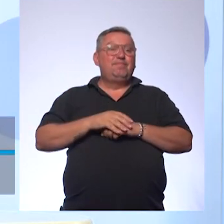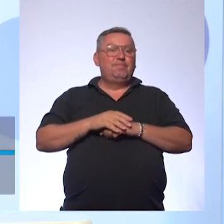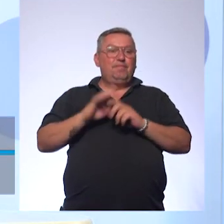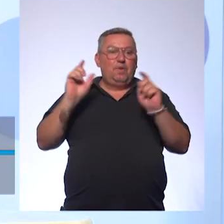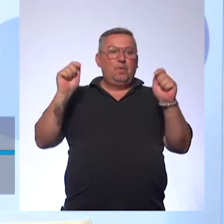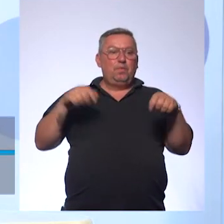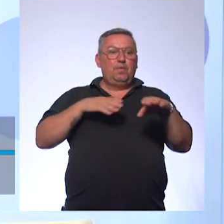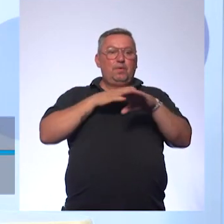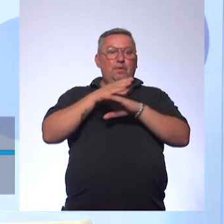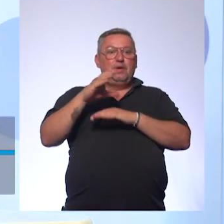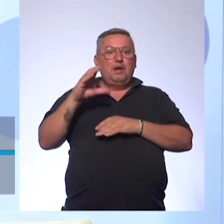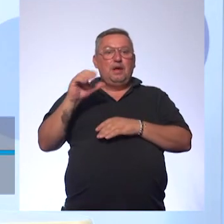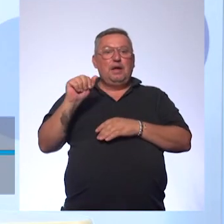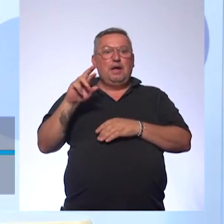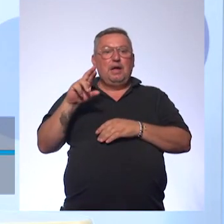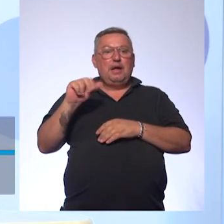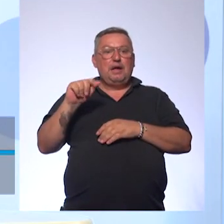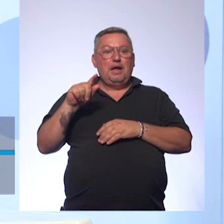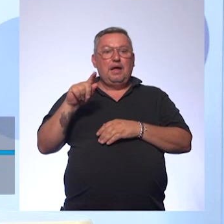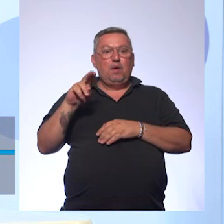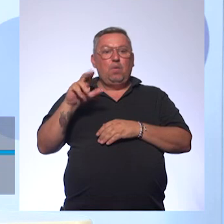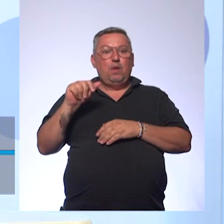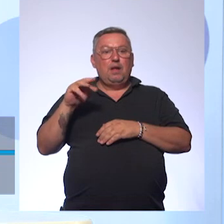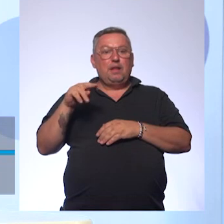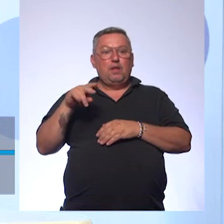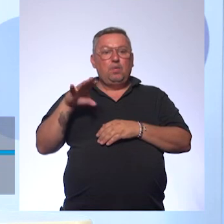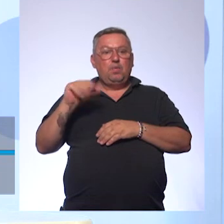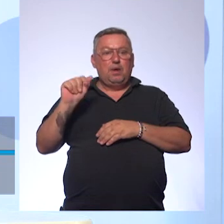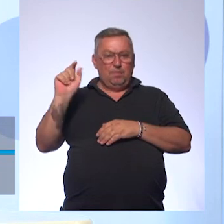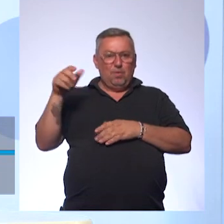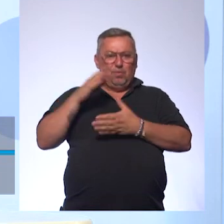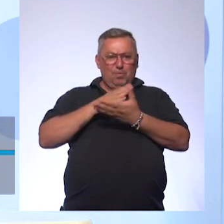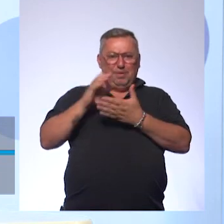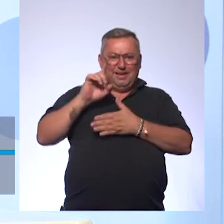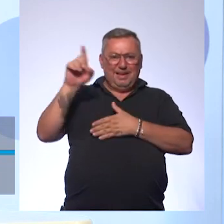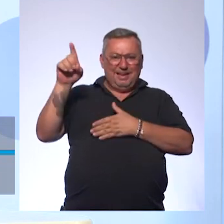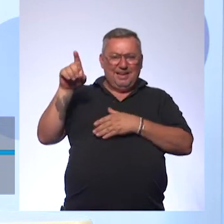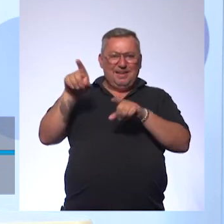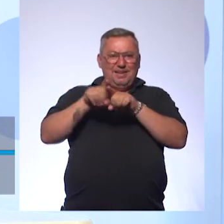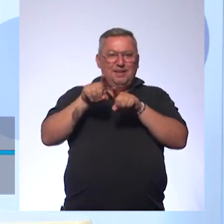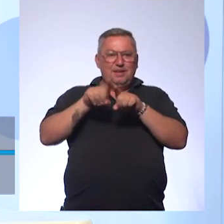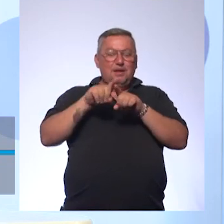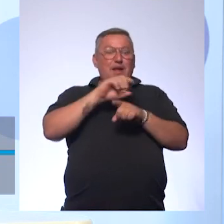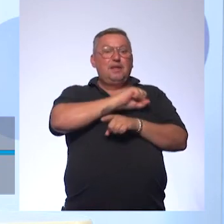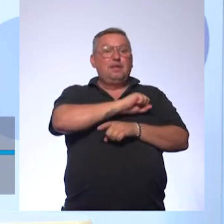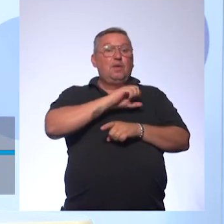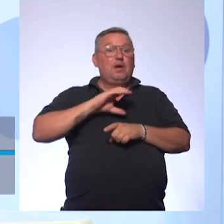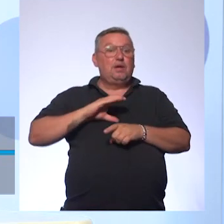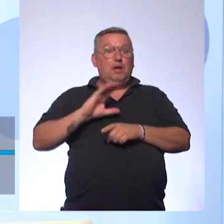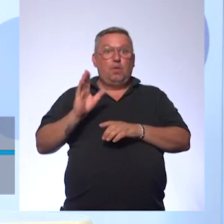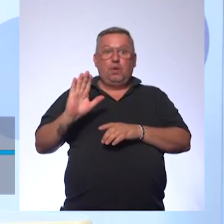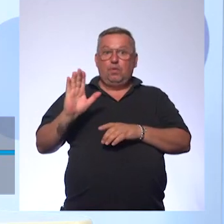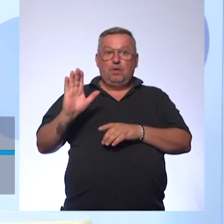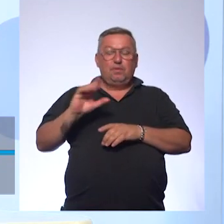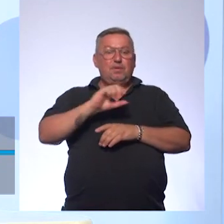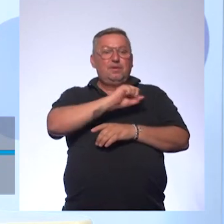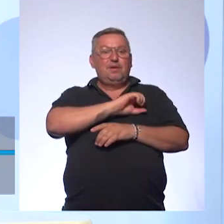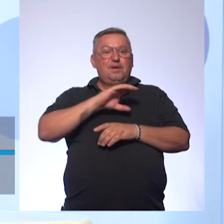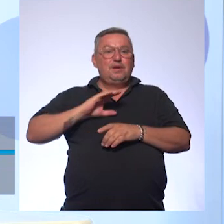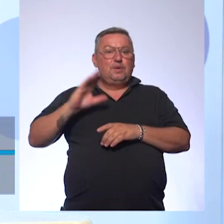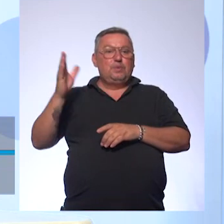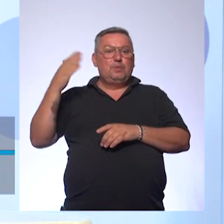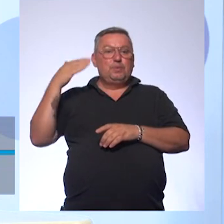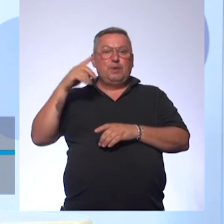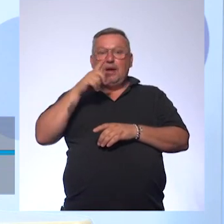muito, então. Tapecerica da Serra está bem ensolarada e ventando bastante. E Barretos, é lindo Barretos,